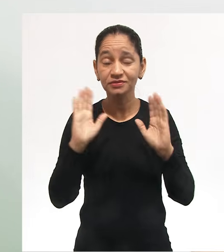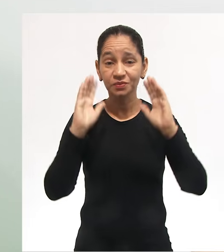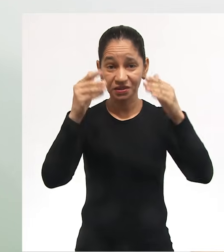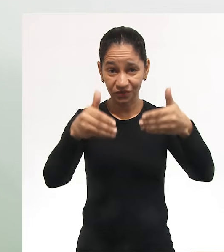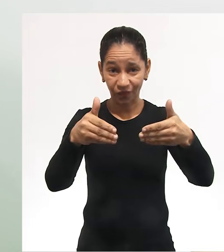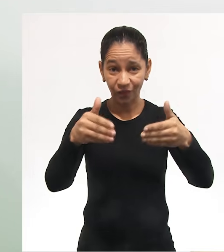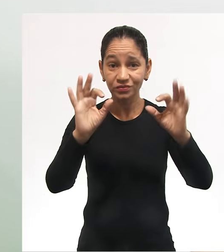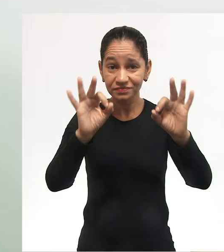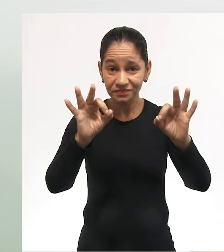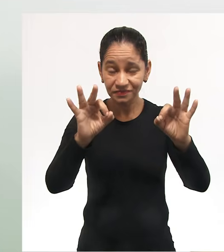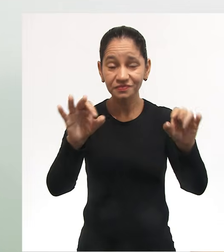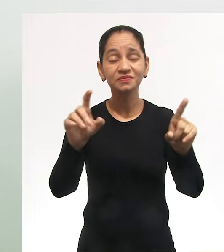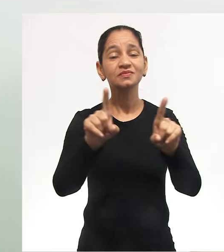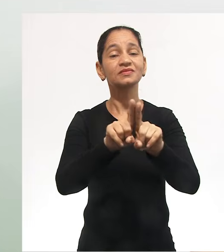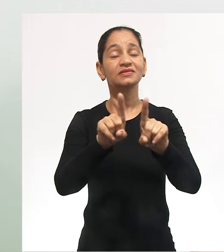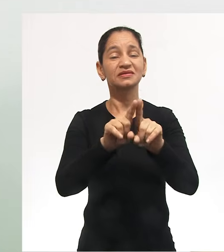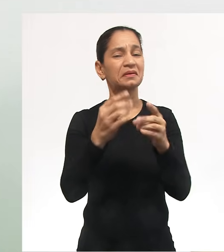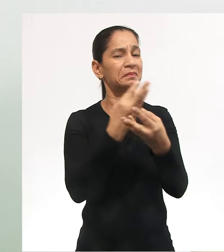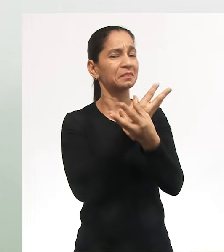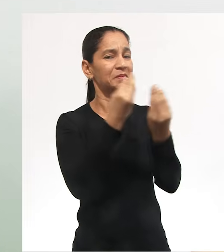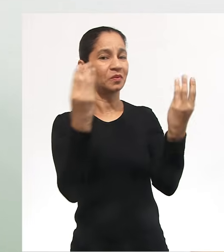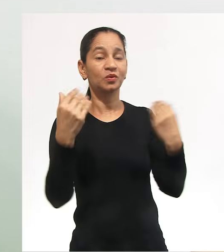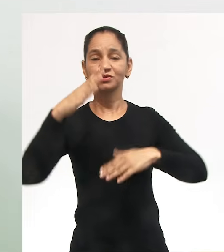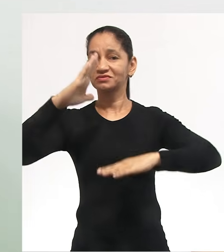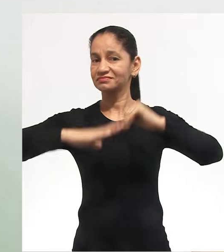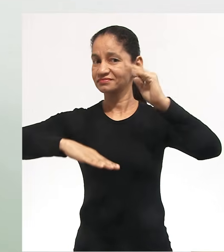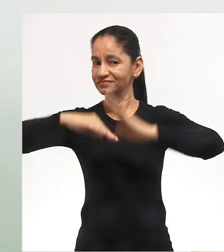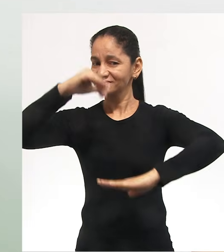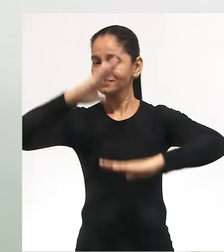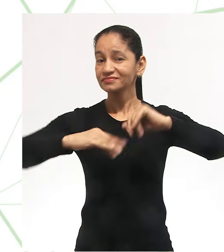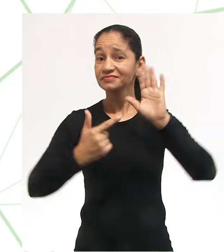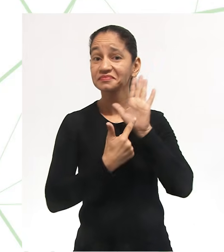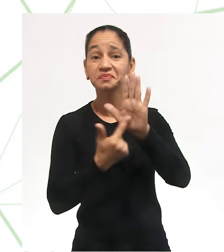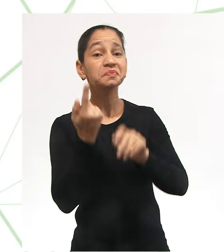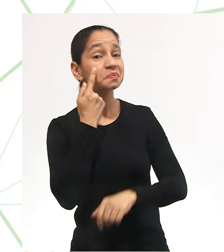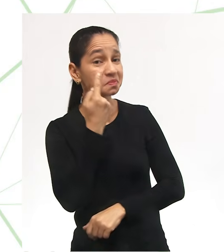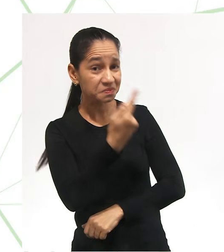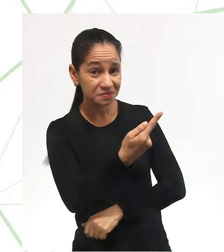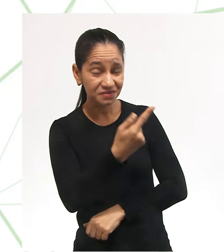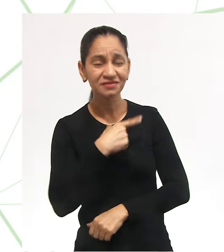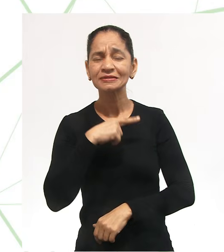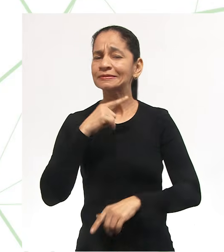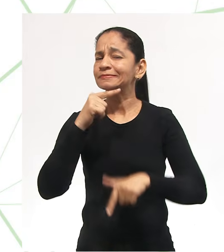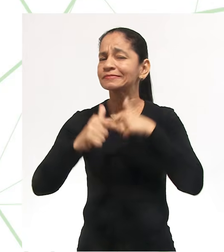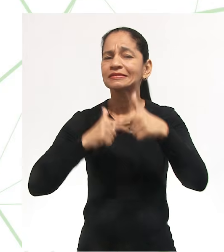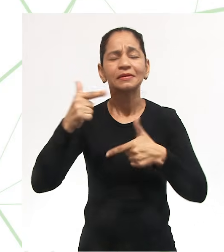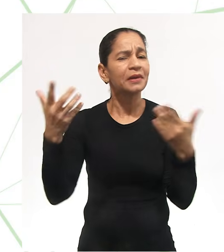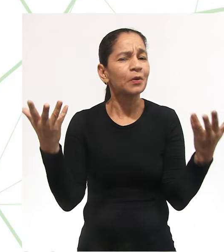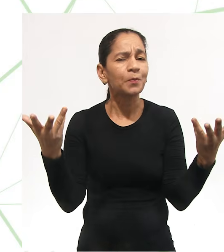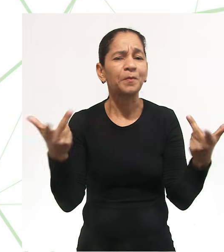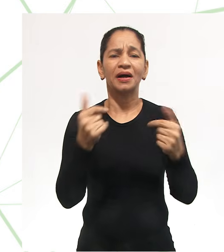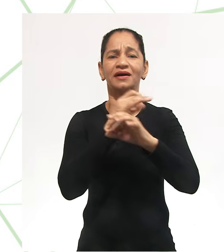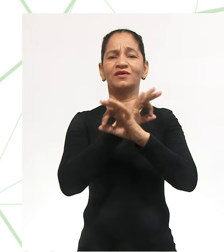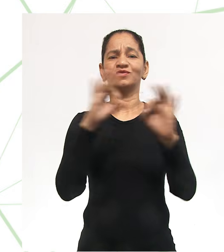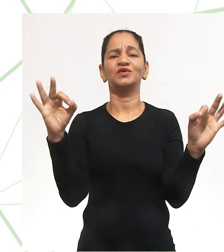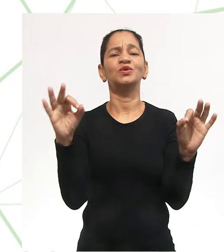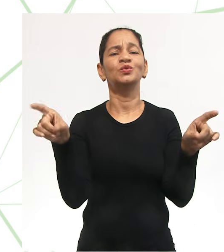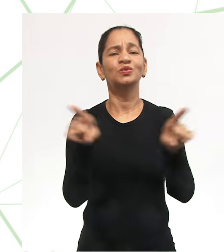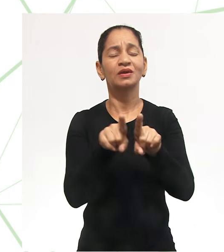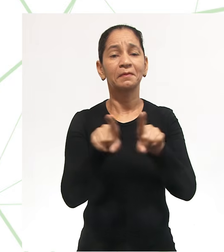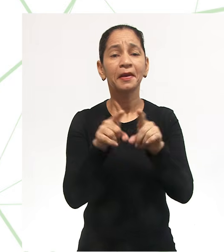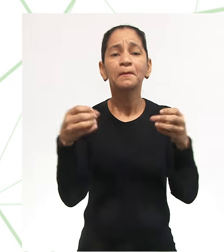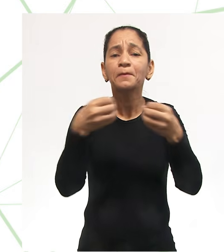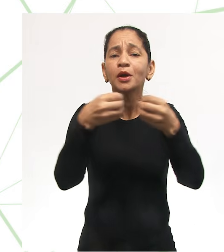Norte. Então nós temos aí uma professora que tem desenvolvido um trabalho muito belíssimo,